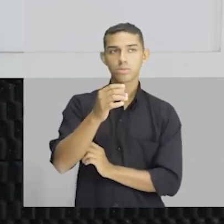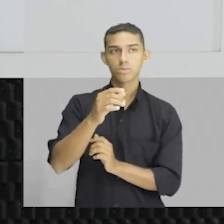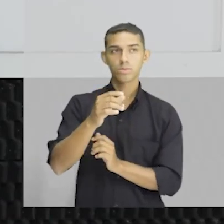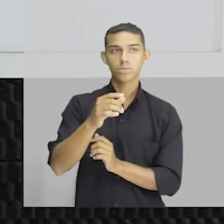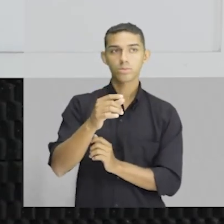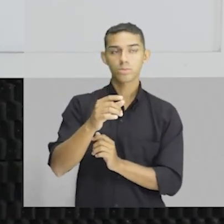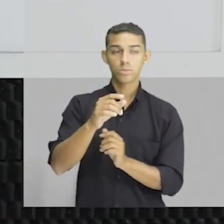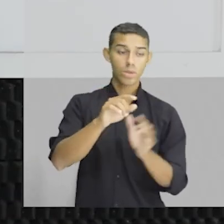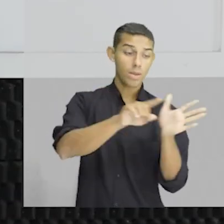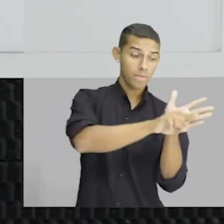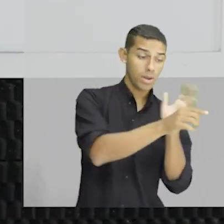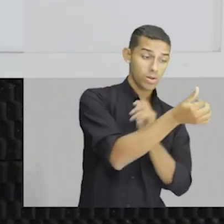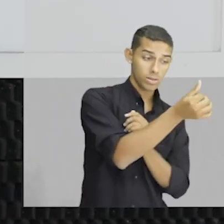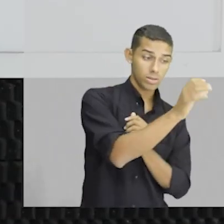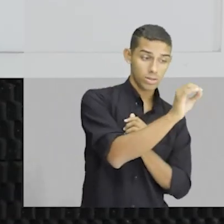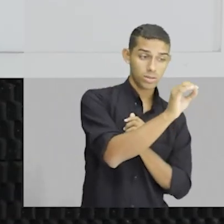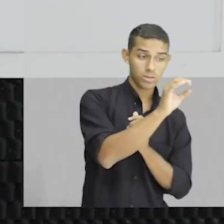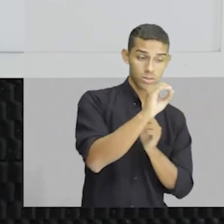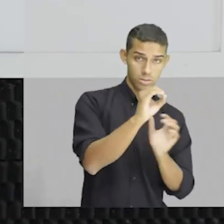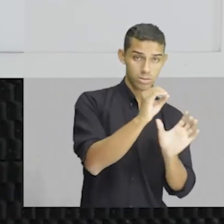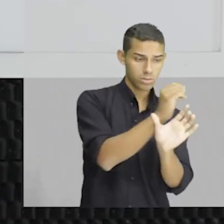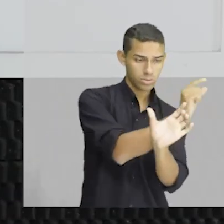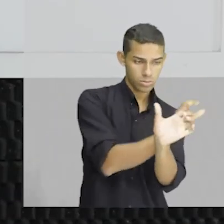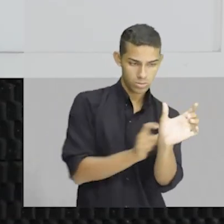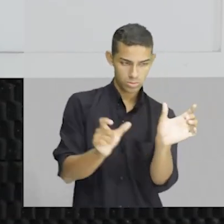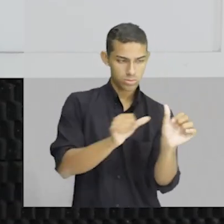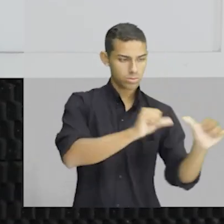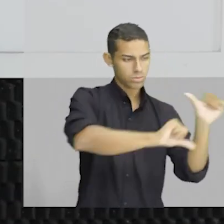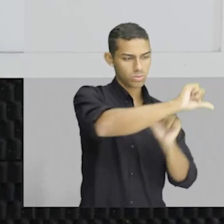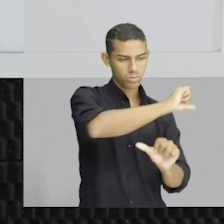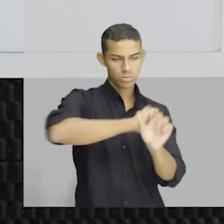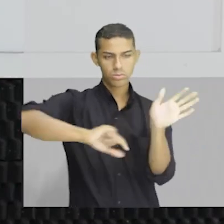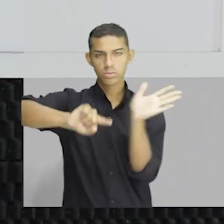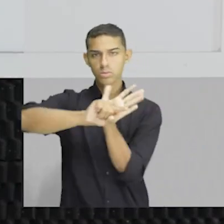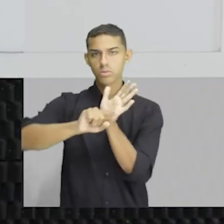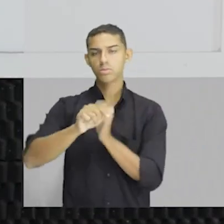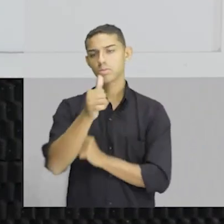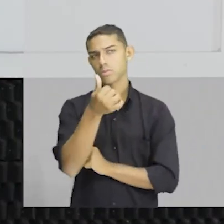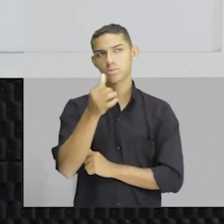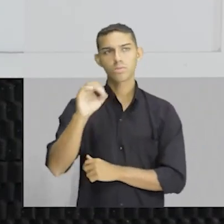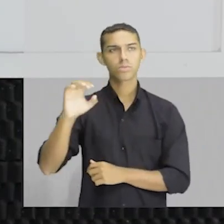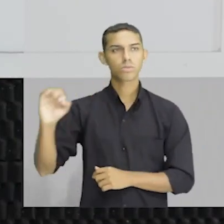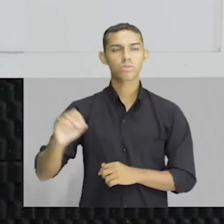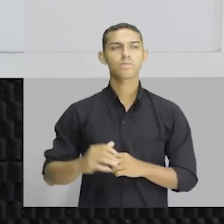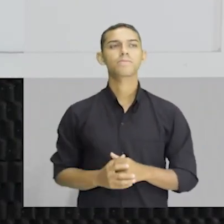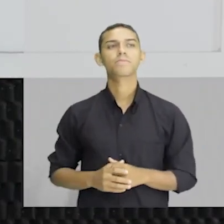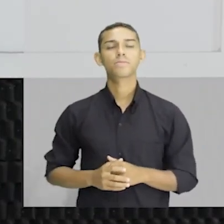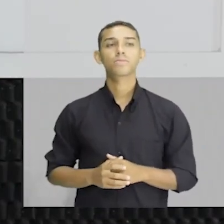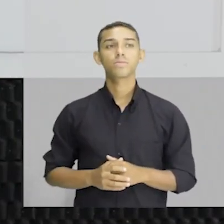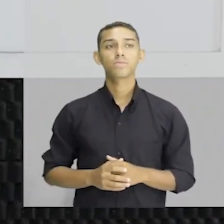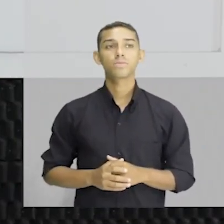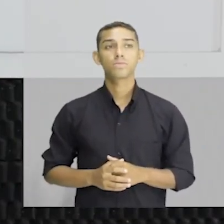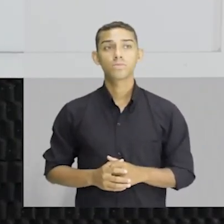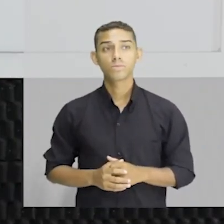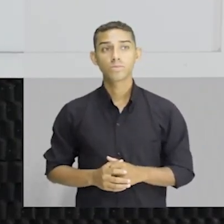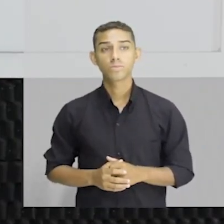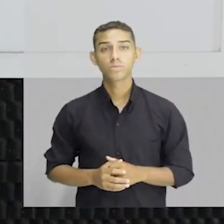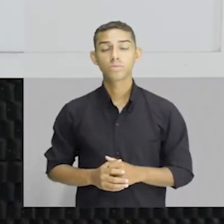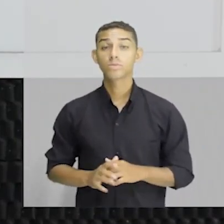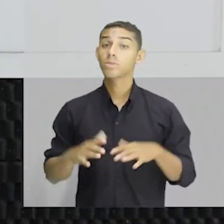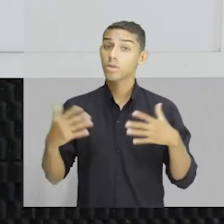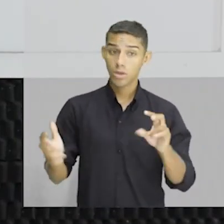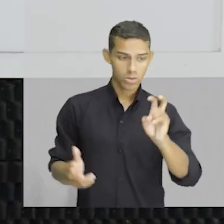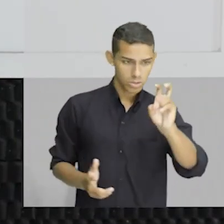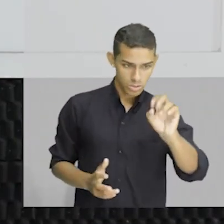600 quando passar para o segundo membro ele passa mais vocês sabem que não precisa botar o sinal Então esse 60 esse